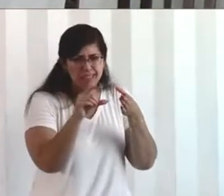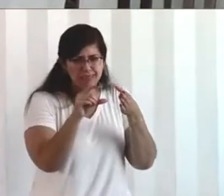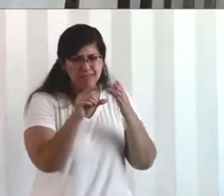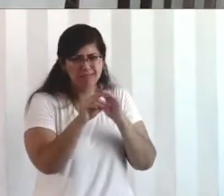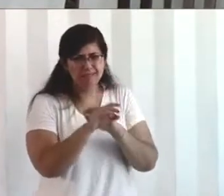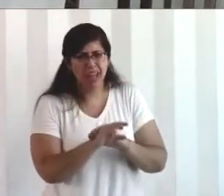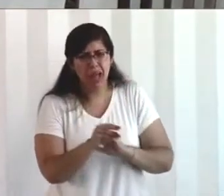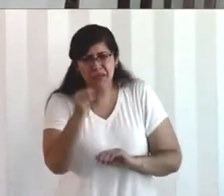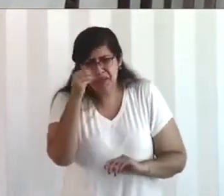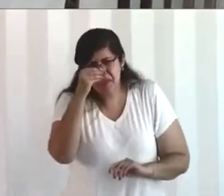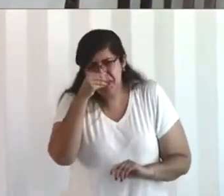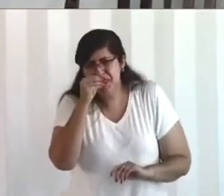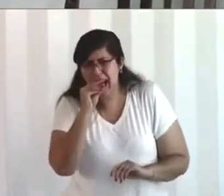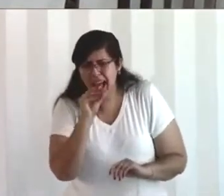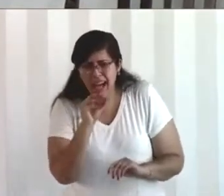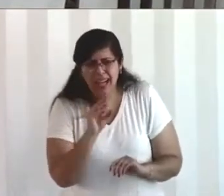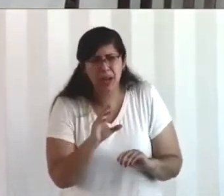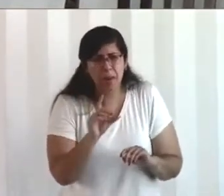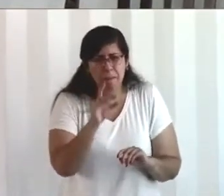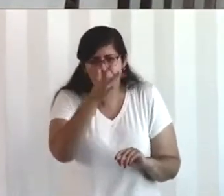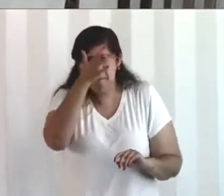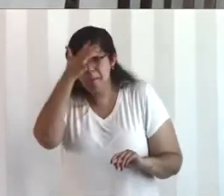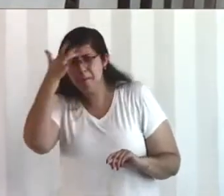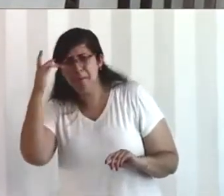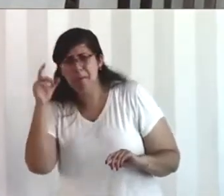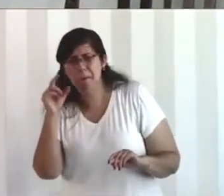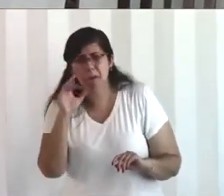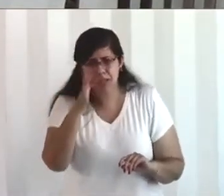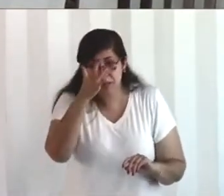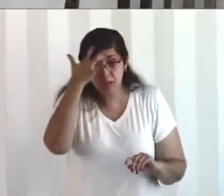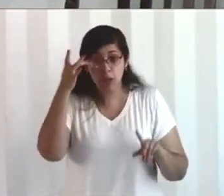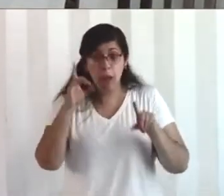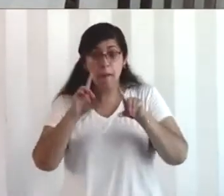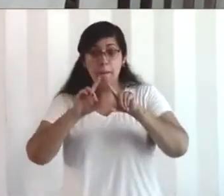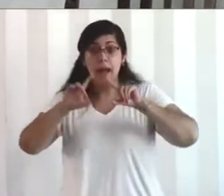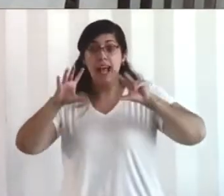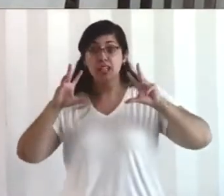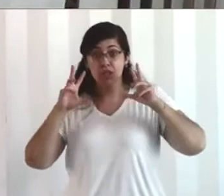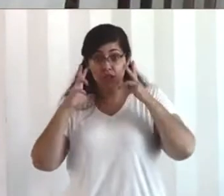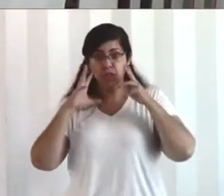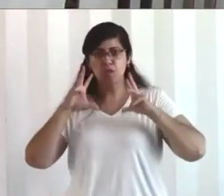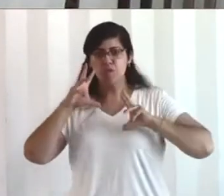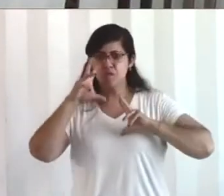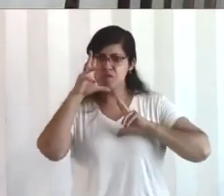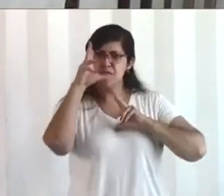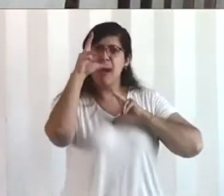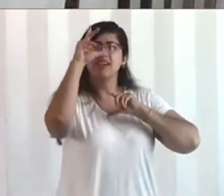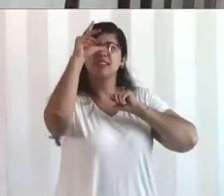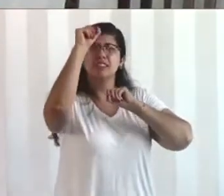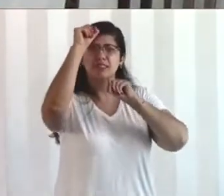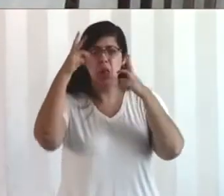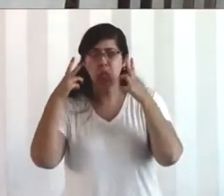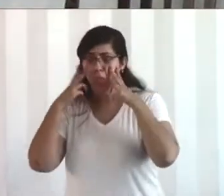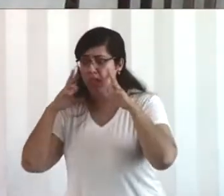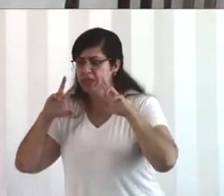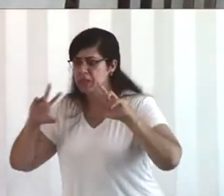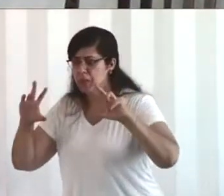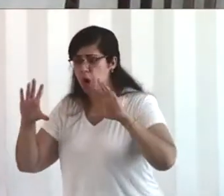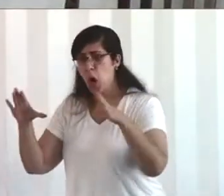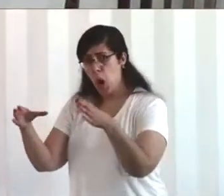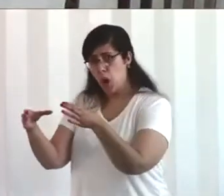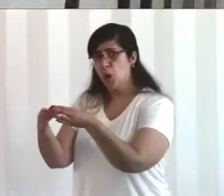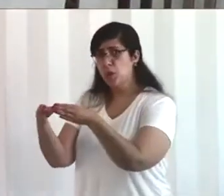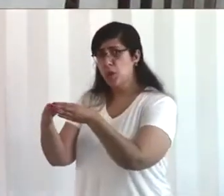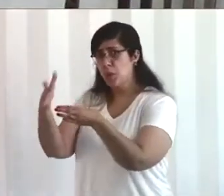muito frágil sempre. O que é forte é o testemunho. Um grupo de pessoas testemunhando